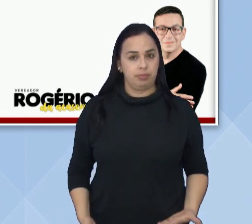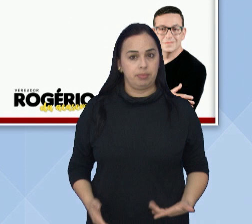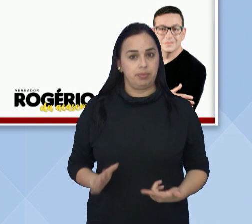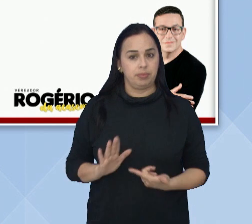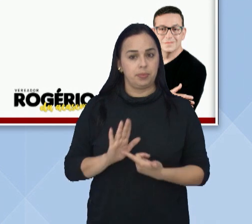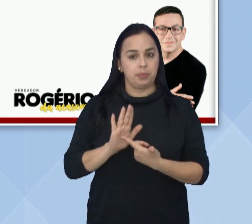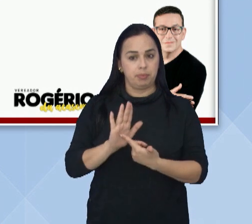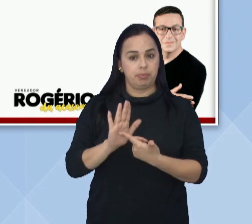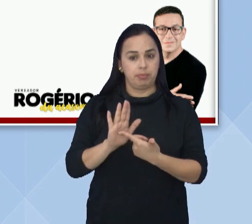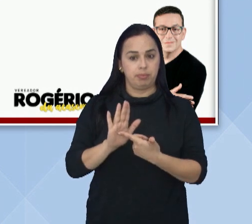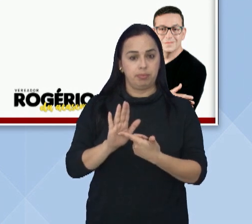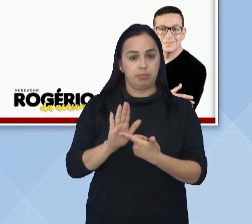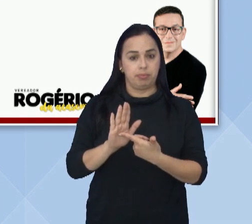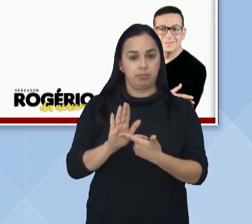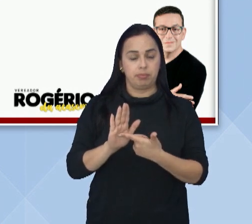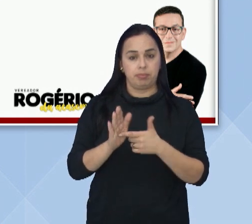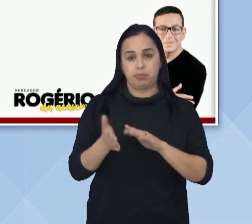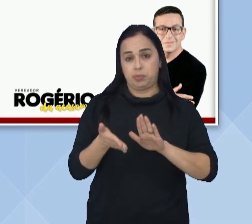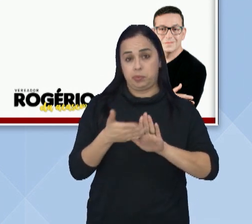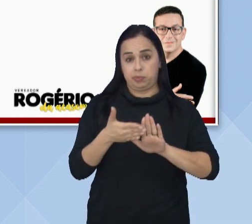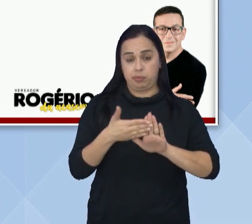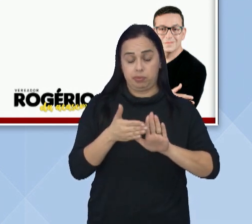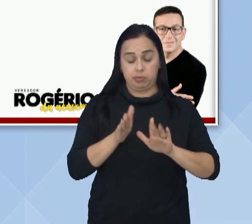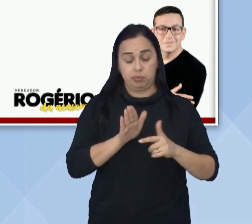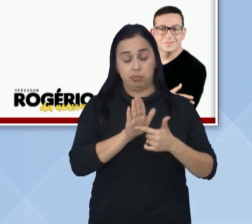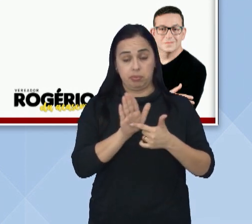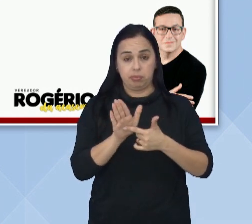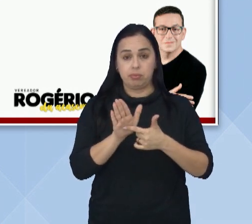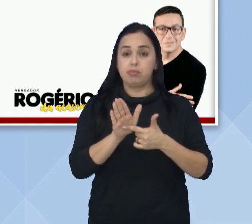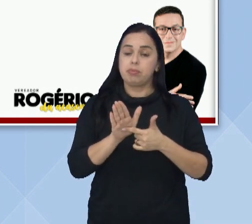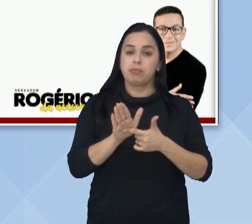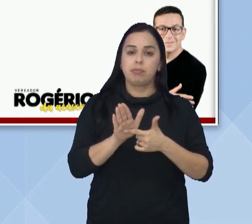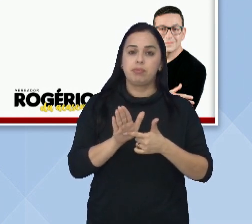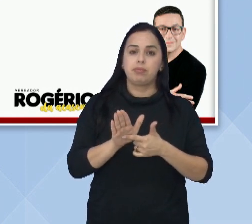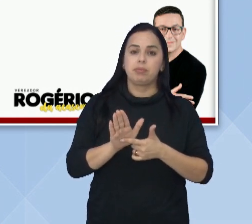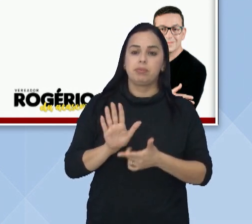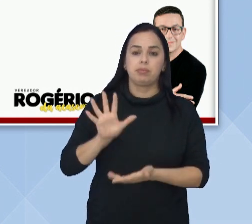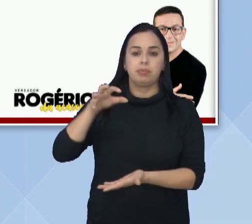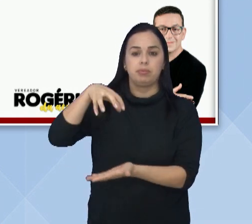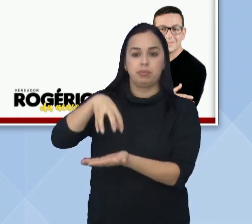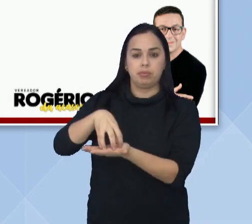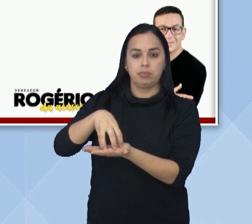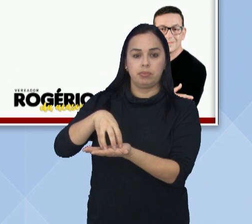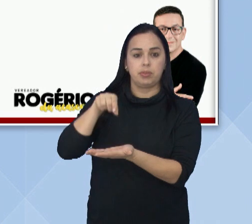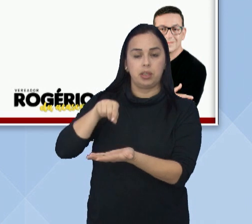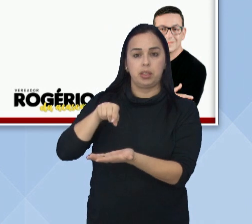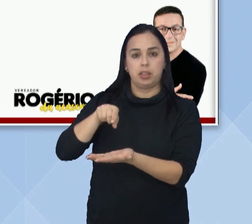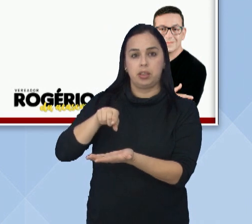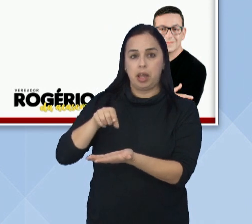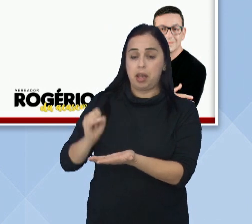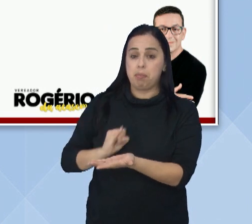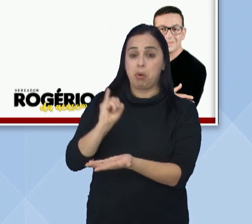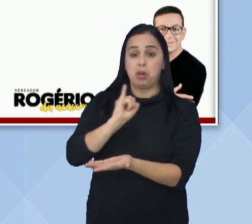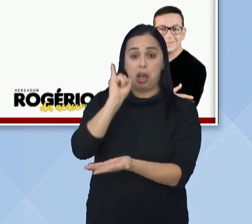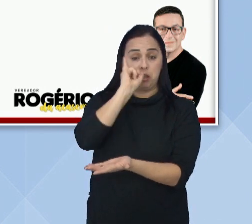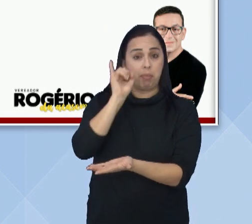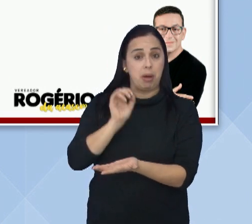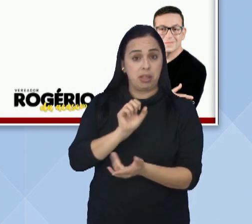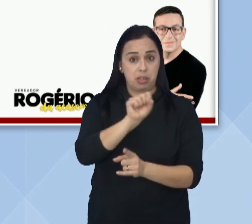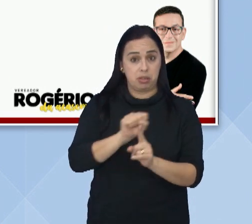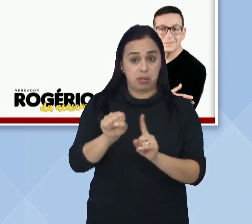Apresentamos a presente proposição visando permitir a declaração de utilidade pública